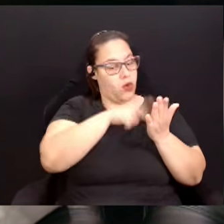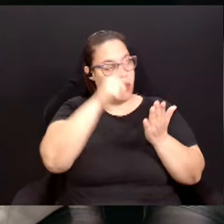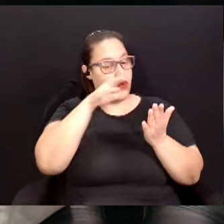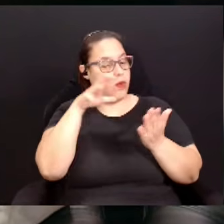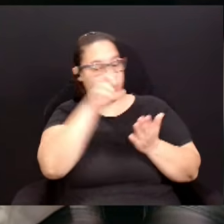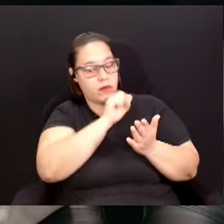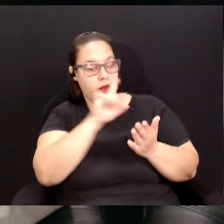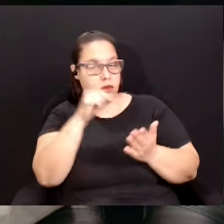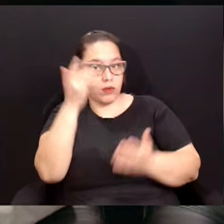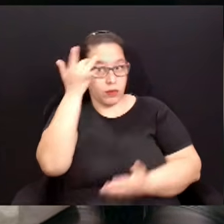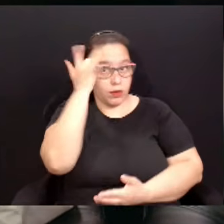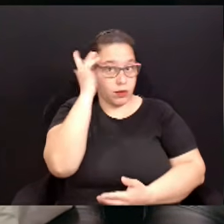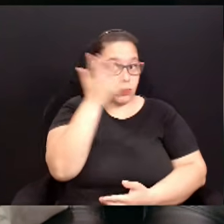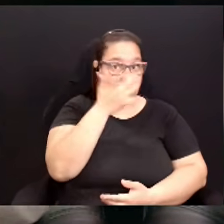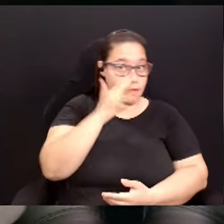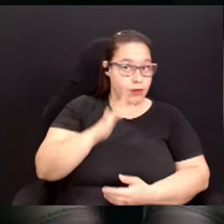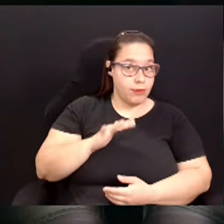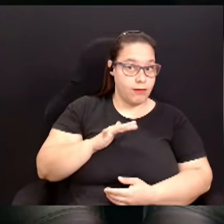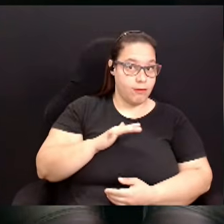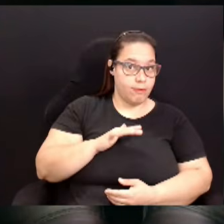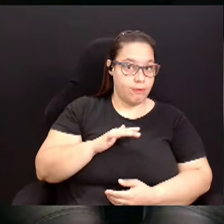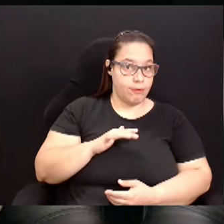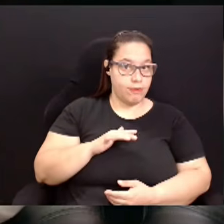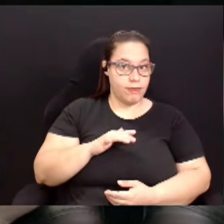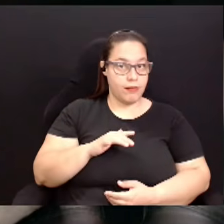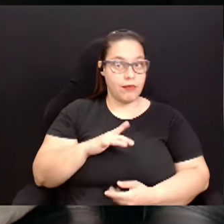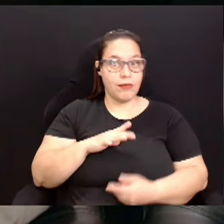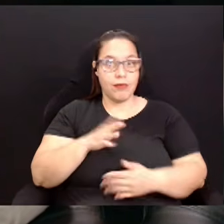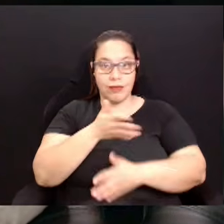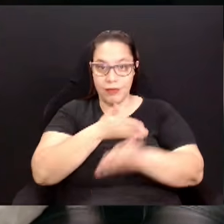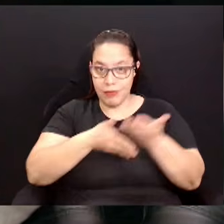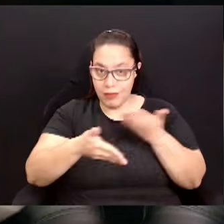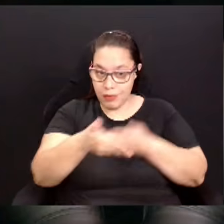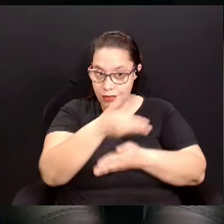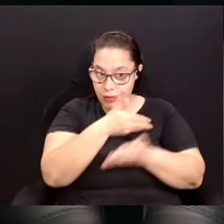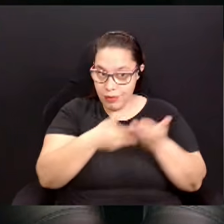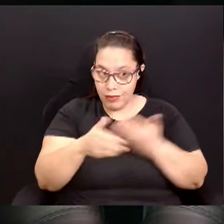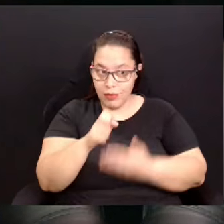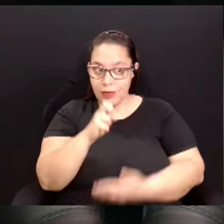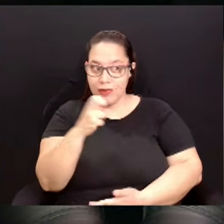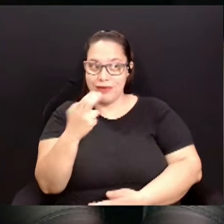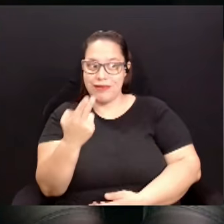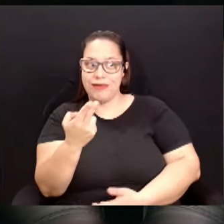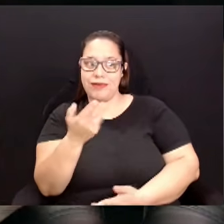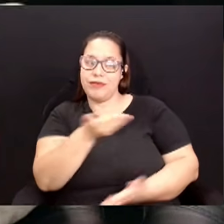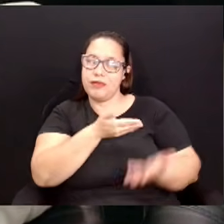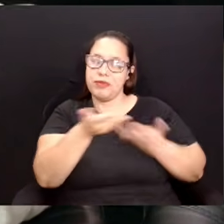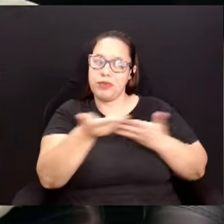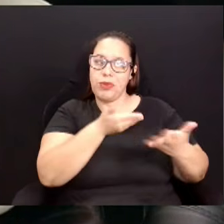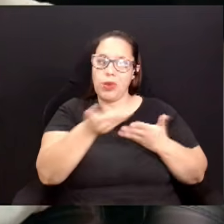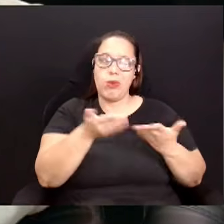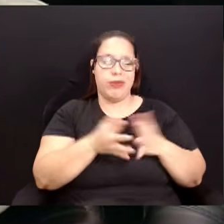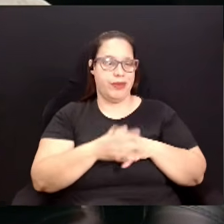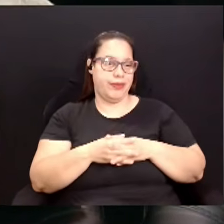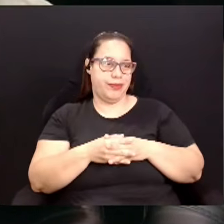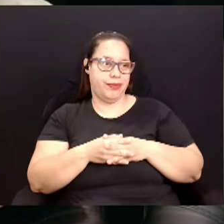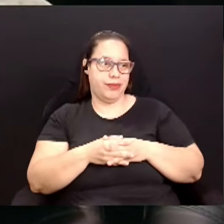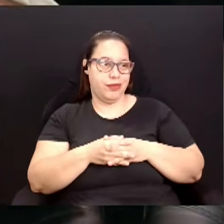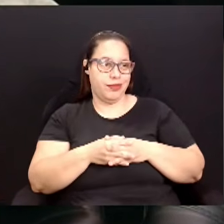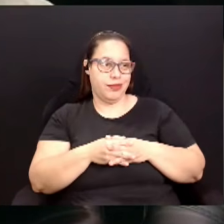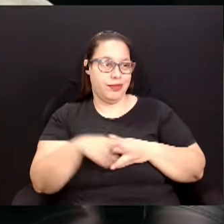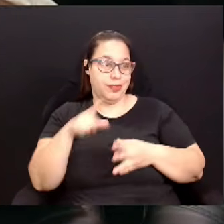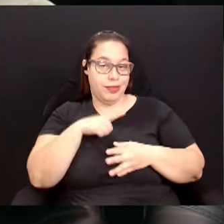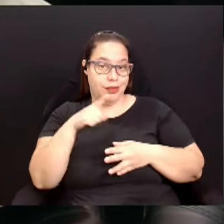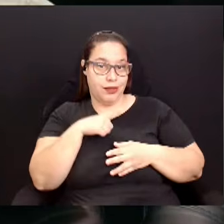criança vai querer ter uma interação, ou que ela vai trocar uma interação, quando ela tem aquele